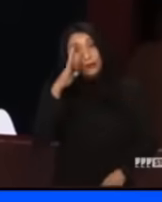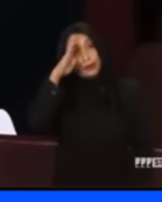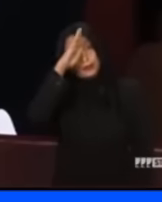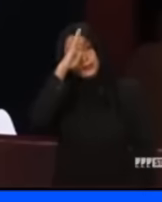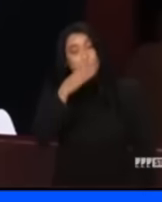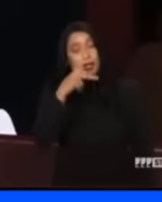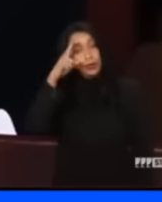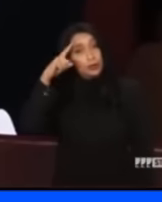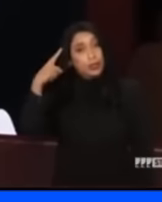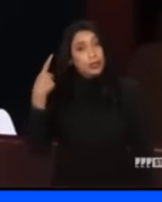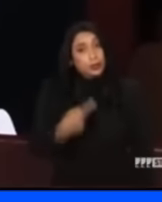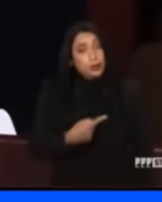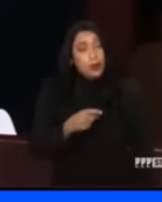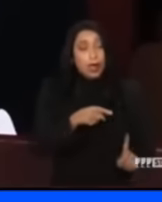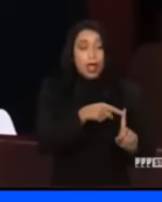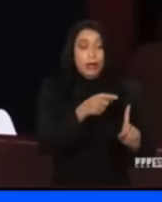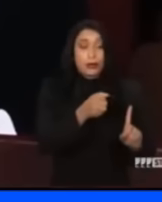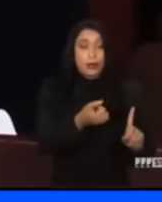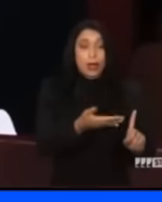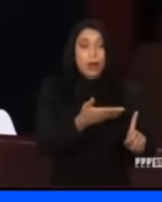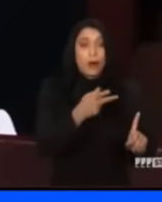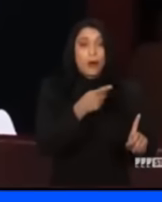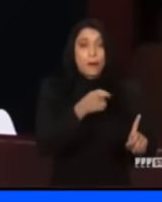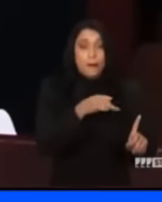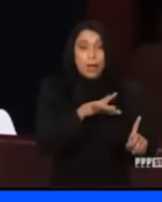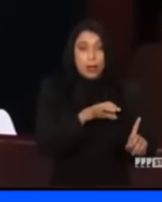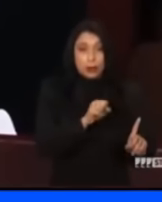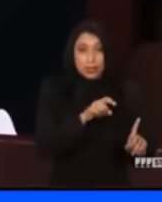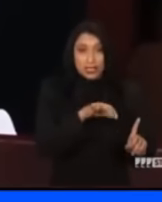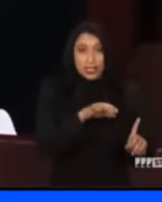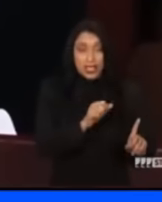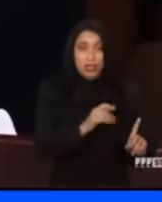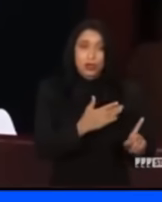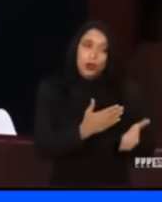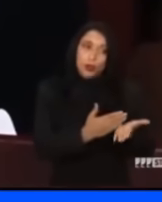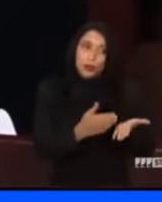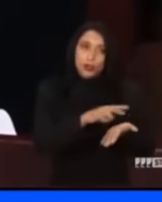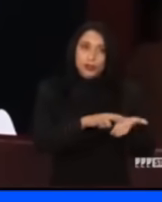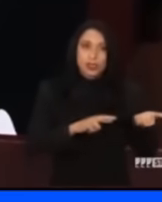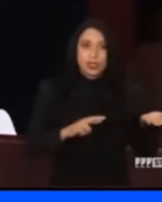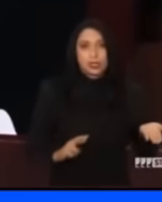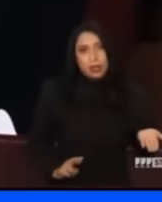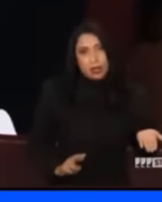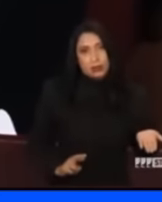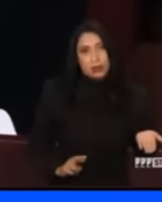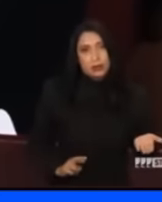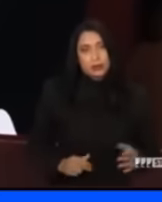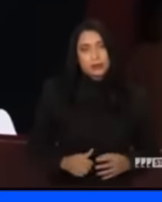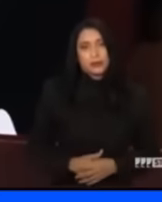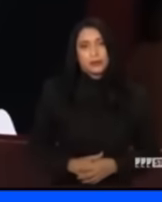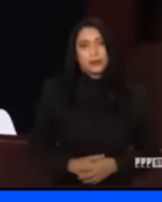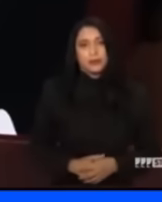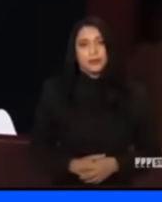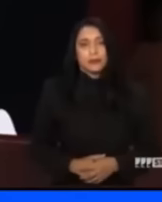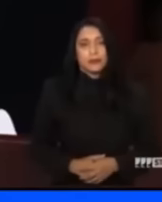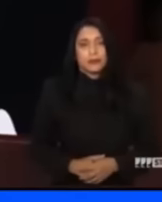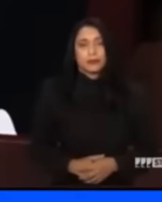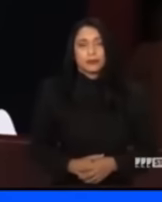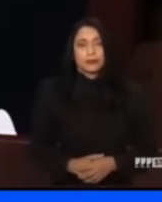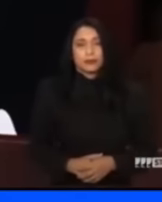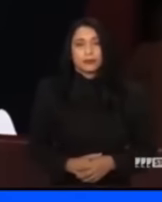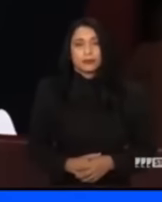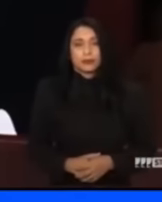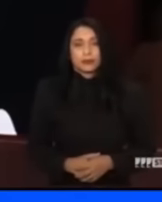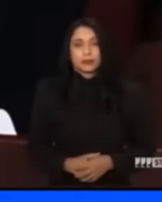Bolsonaro, o réu Paulo Sérgio passou a fazer esse relatório.